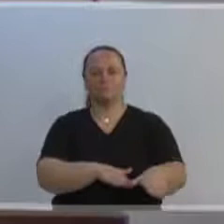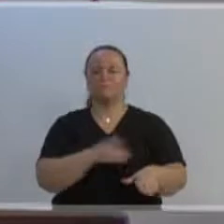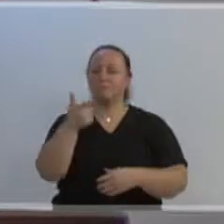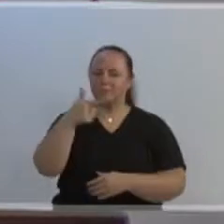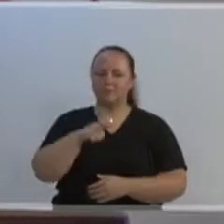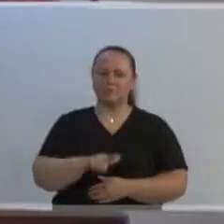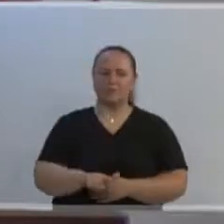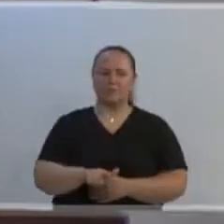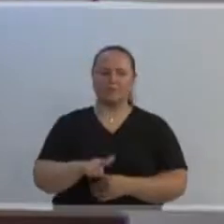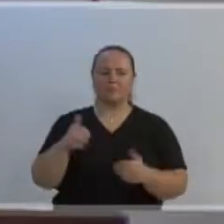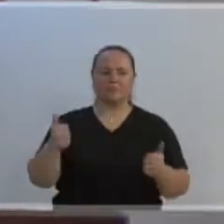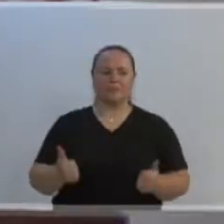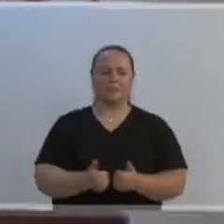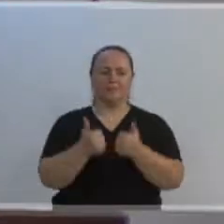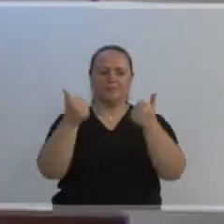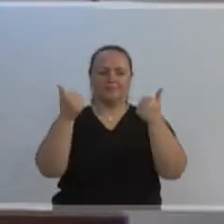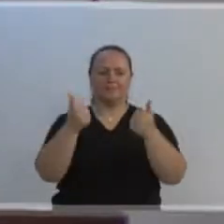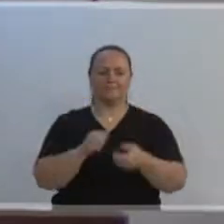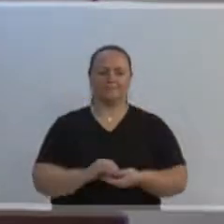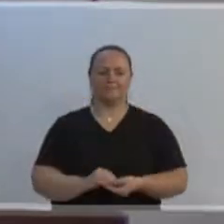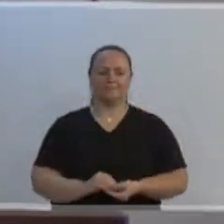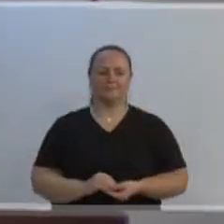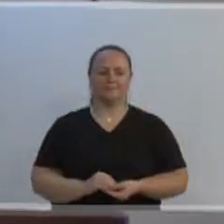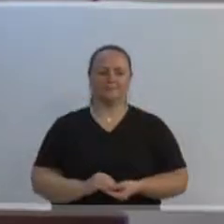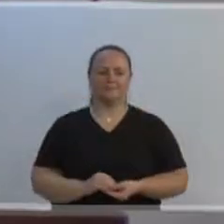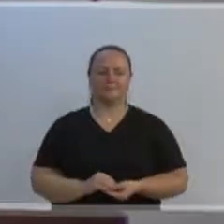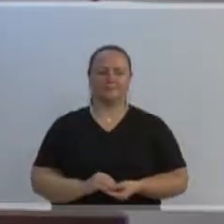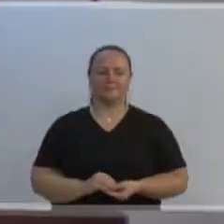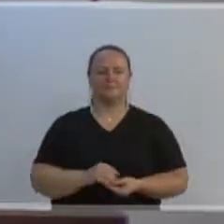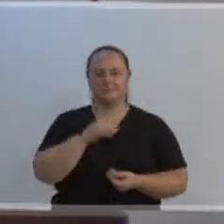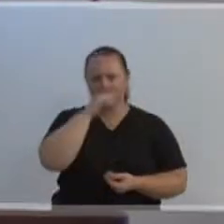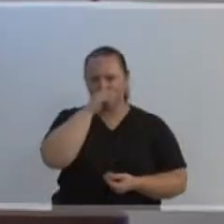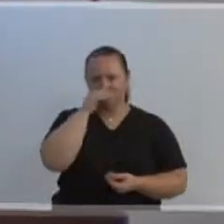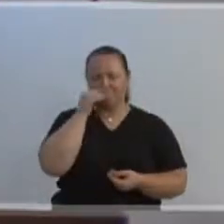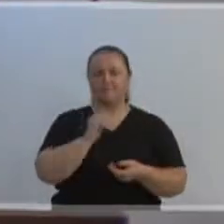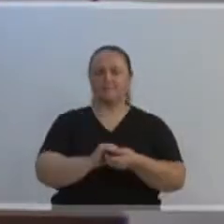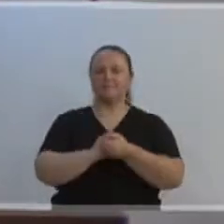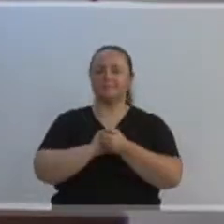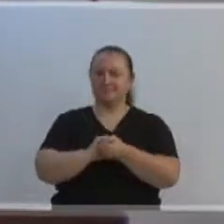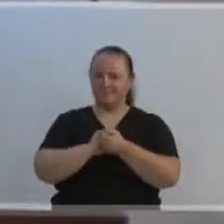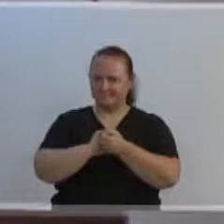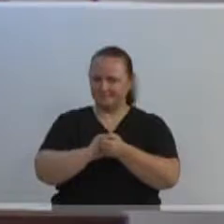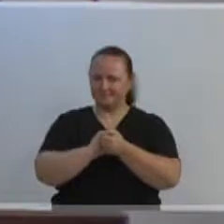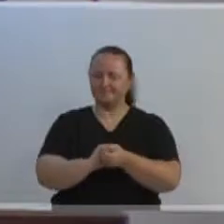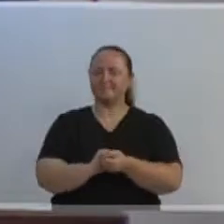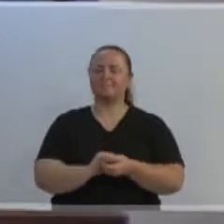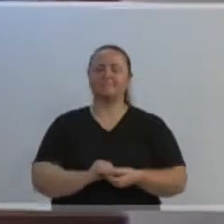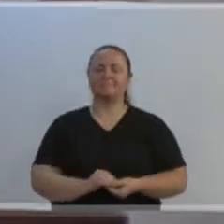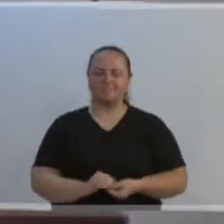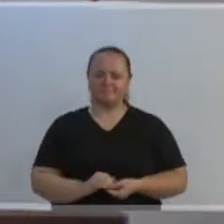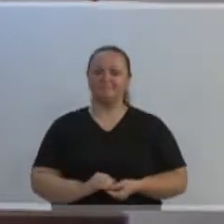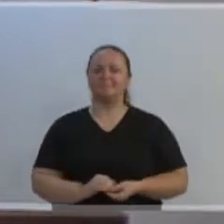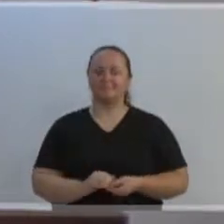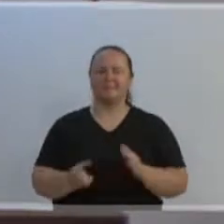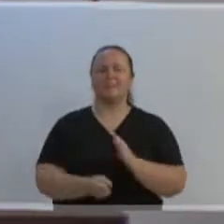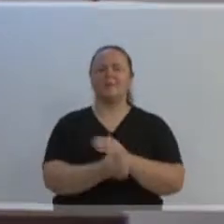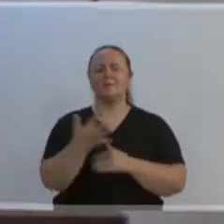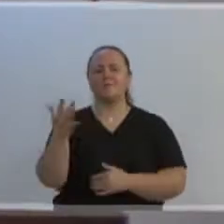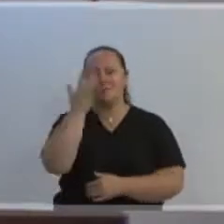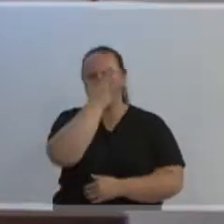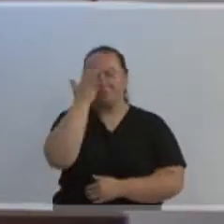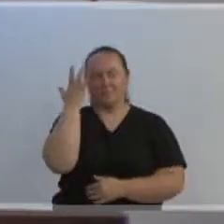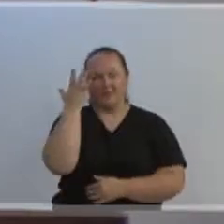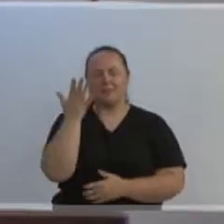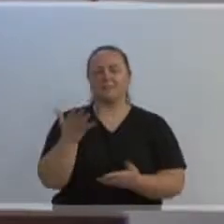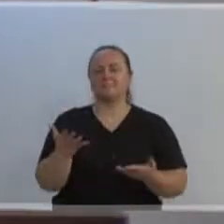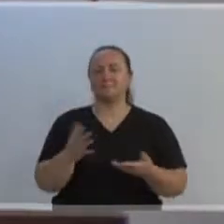l com exclusividade e qualquer um que complementarão os profissionais da tv l todos as várias pessoas com o qual não puderam